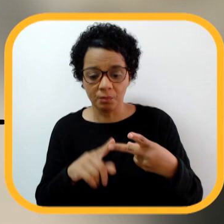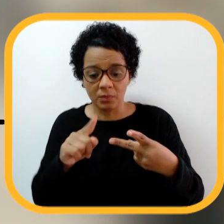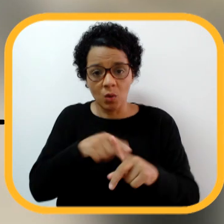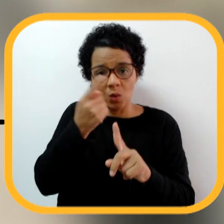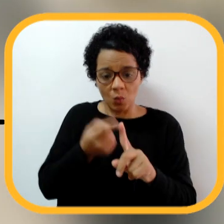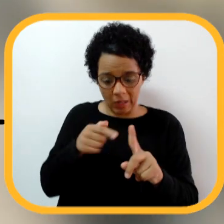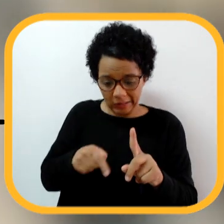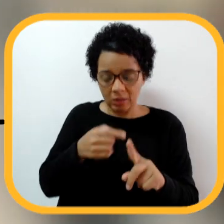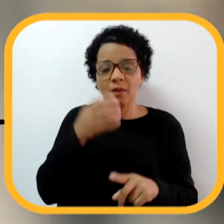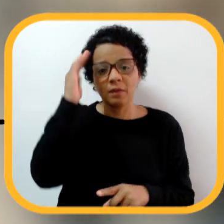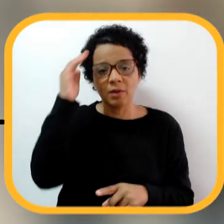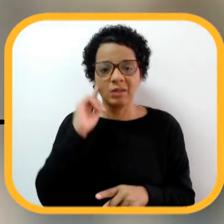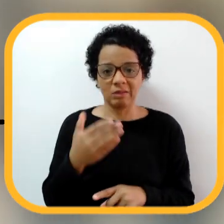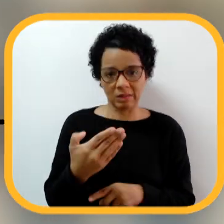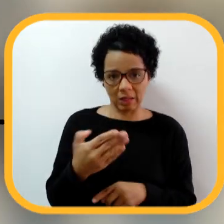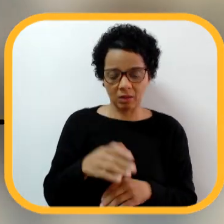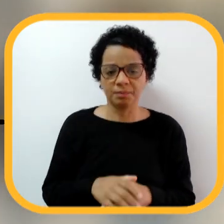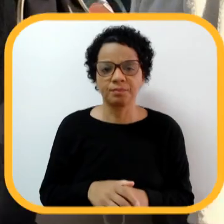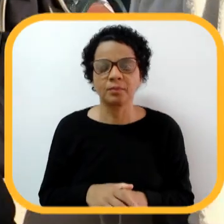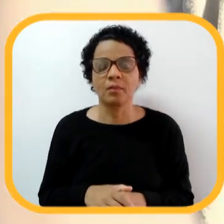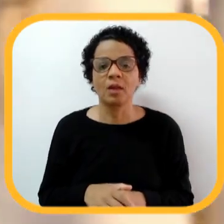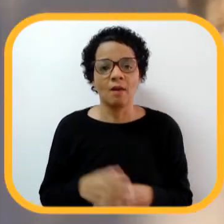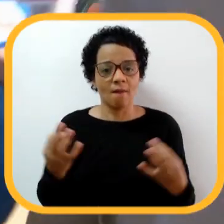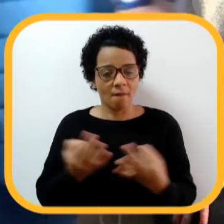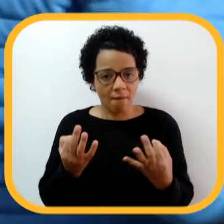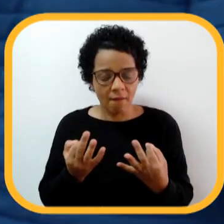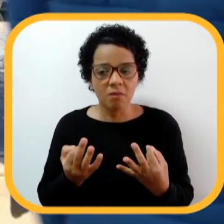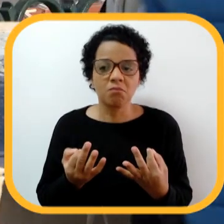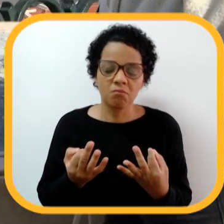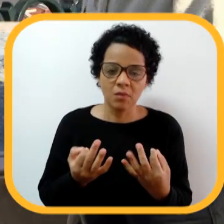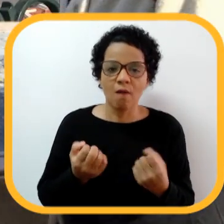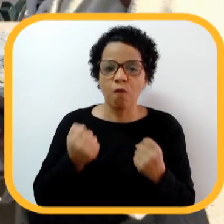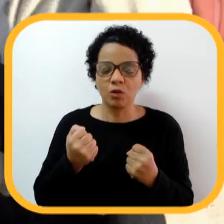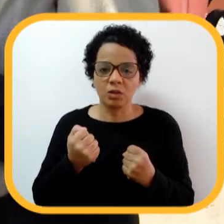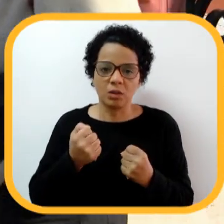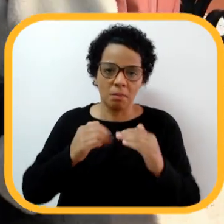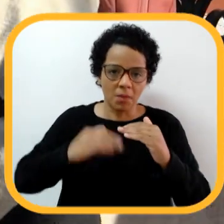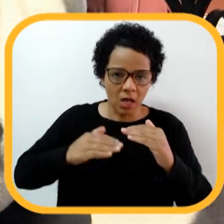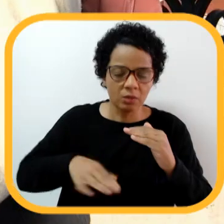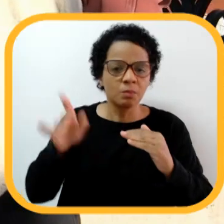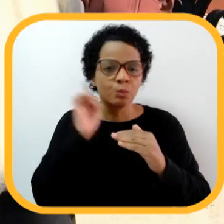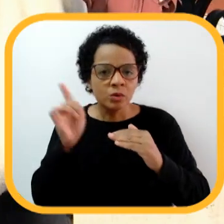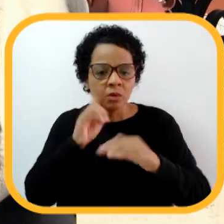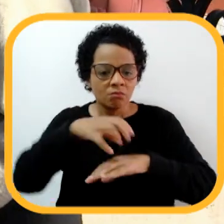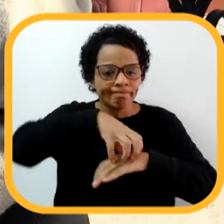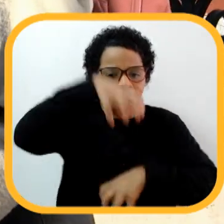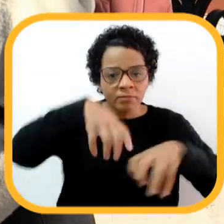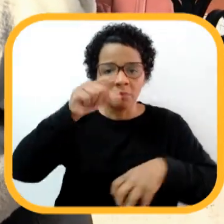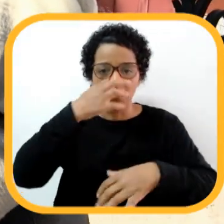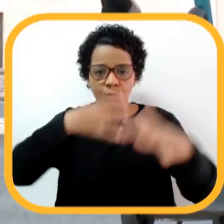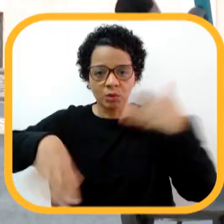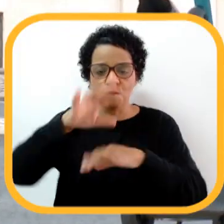2024, e outro já este ano, no dia 17 de fevereiro. Apesar de terem sido de magnitude relativamente baixa, é importante manter